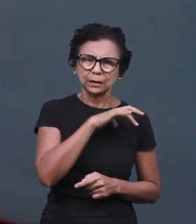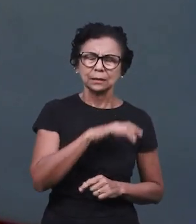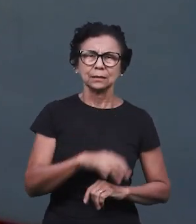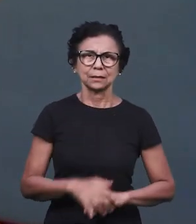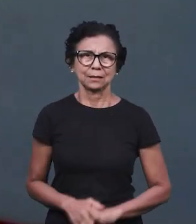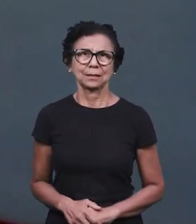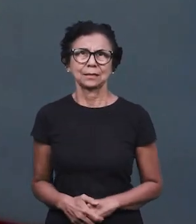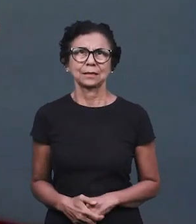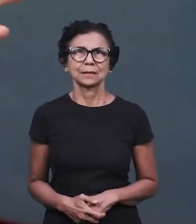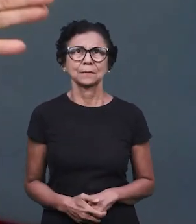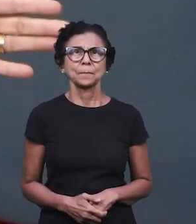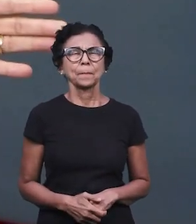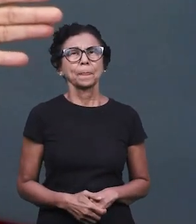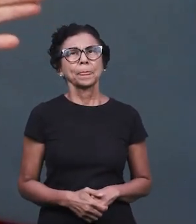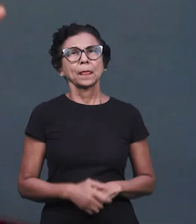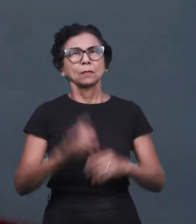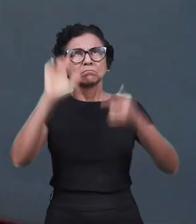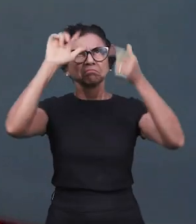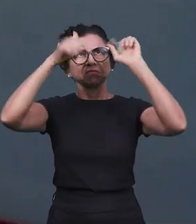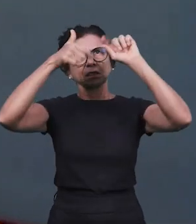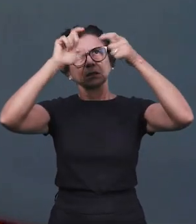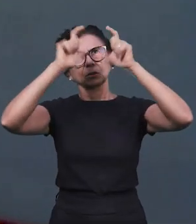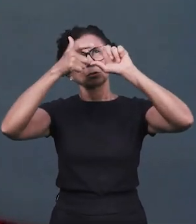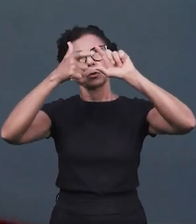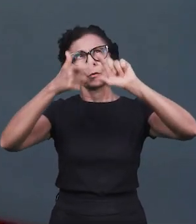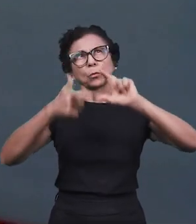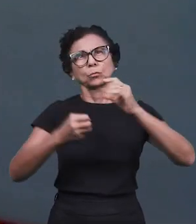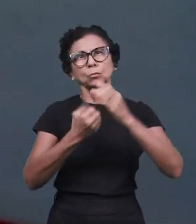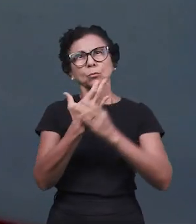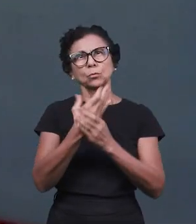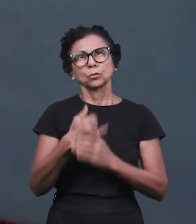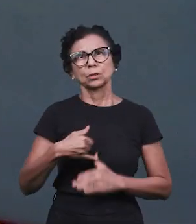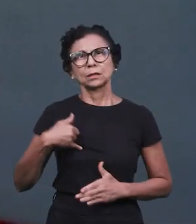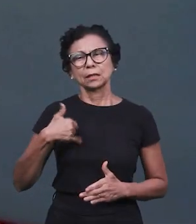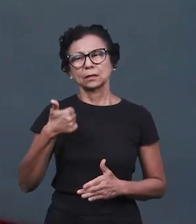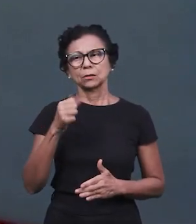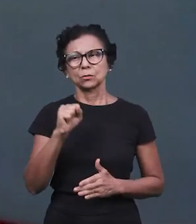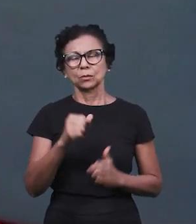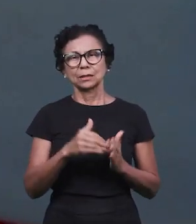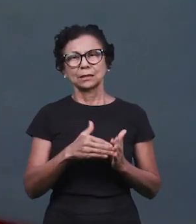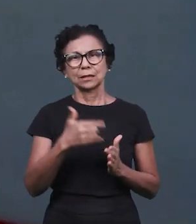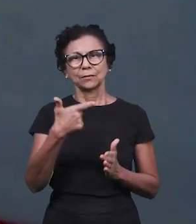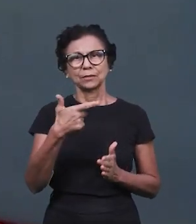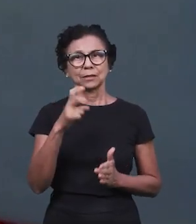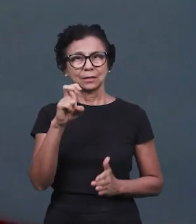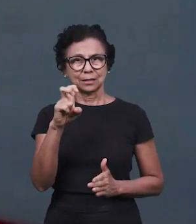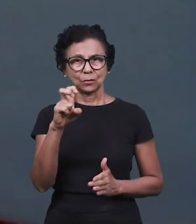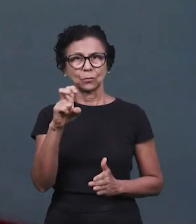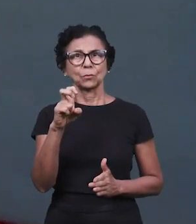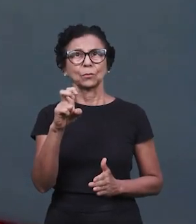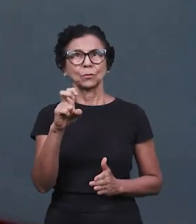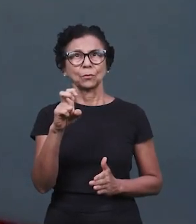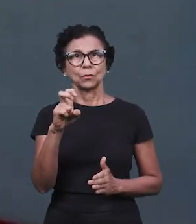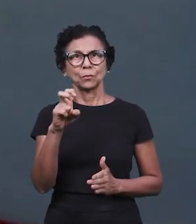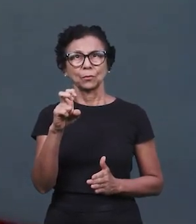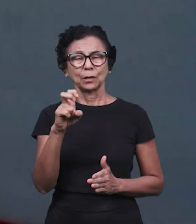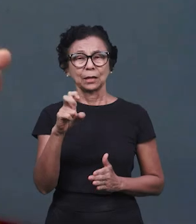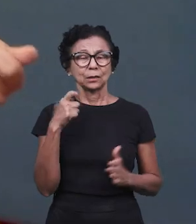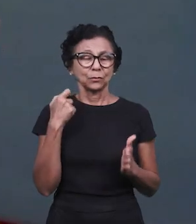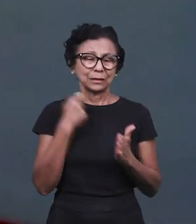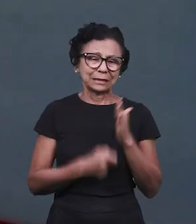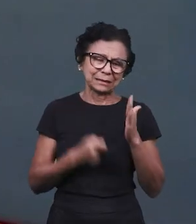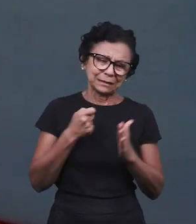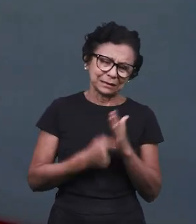onde aparecem mais os transtornos, é 18 até 24 ou 25 anos. Então eles passam essa fase batalhando para